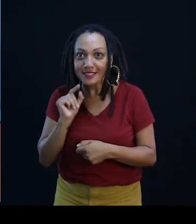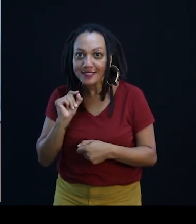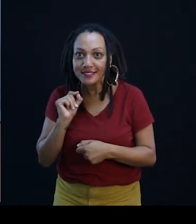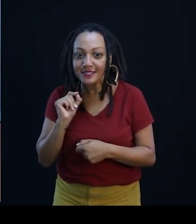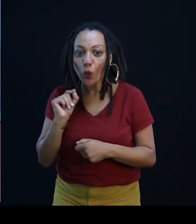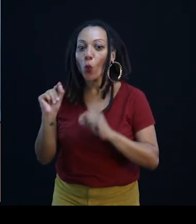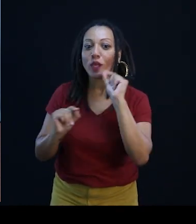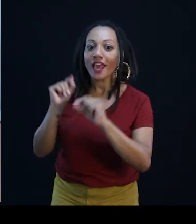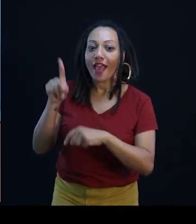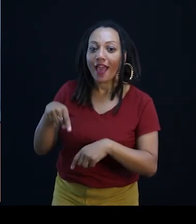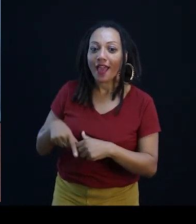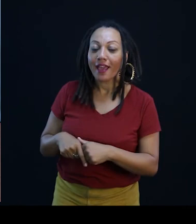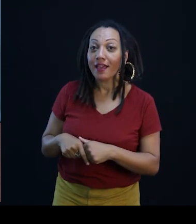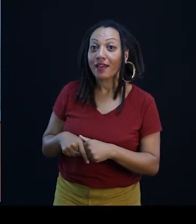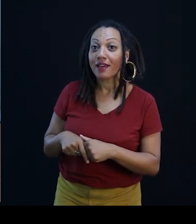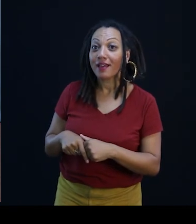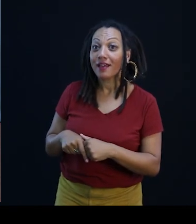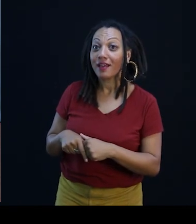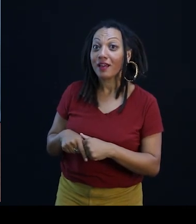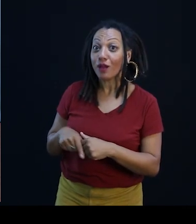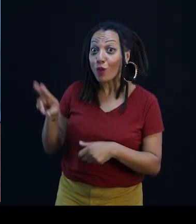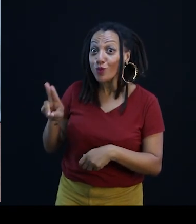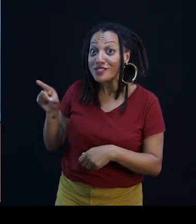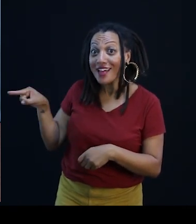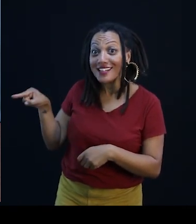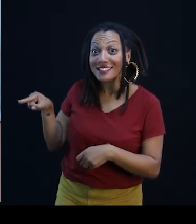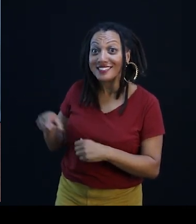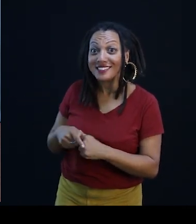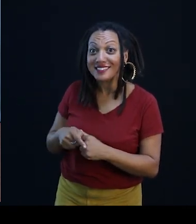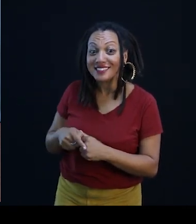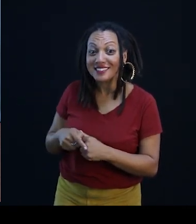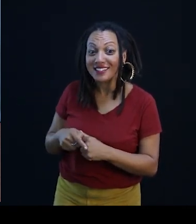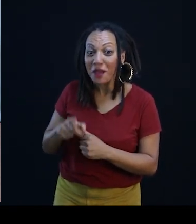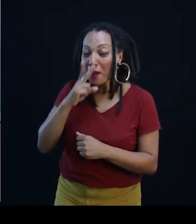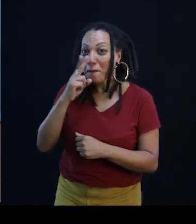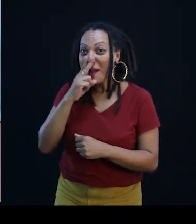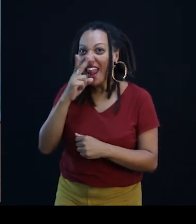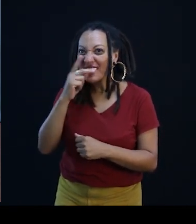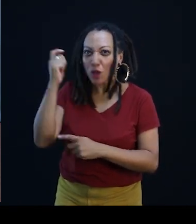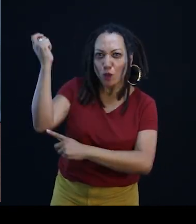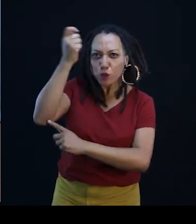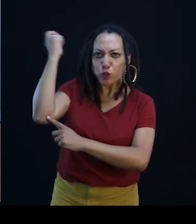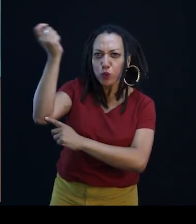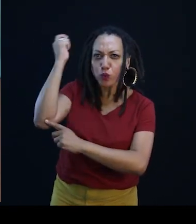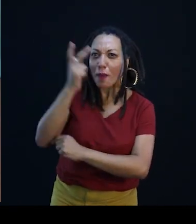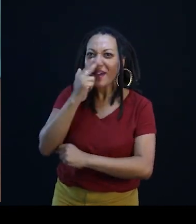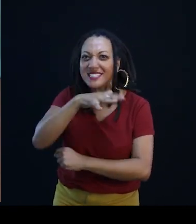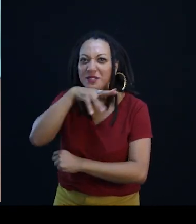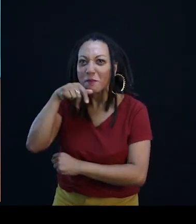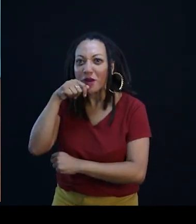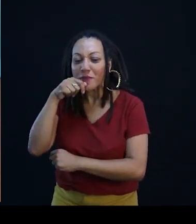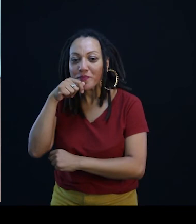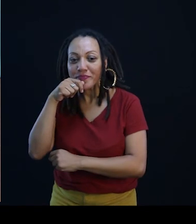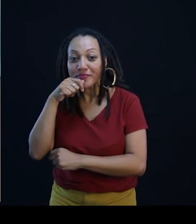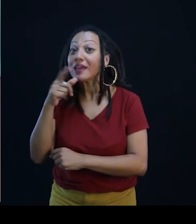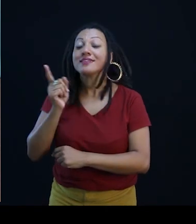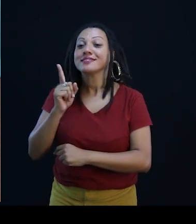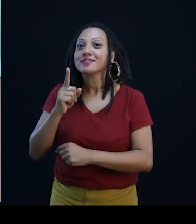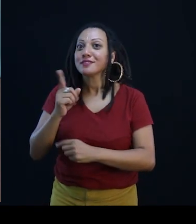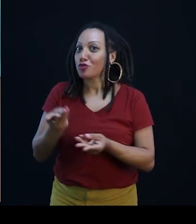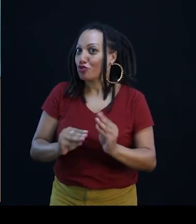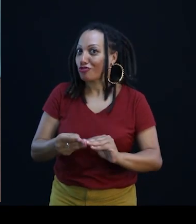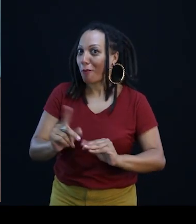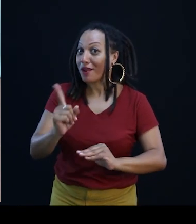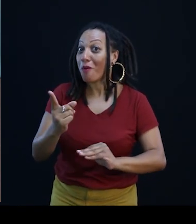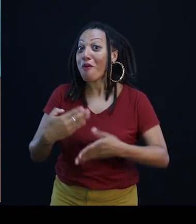Esse? E esse aqui? Usa esse, o esquilo. O esquilo. Você gira assim. Dobra, dobra. Não, é